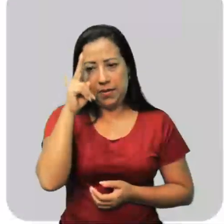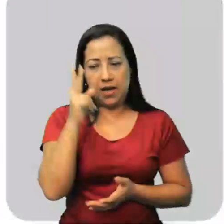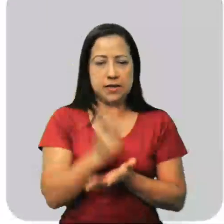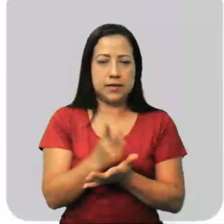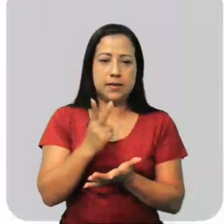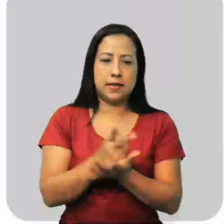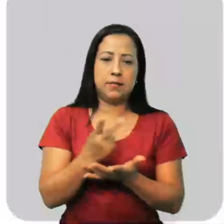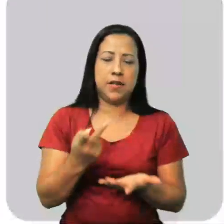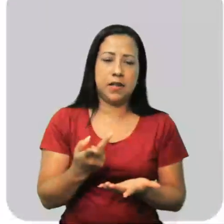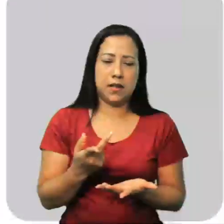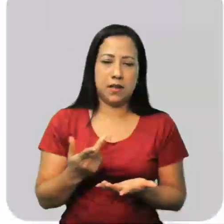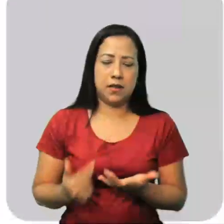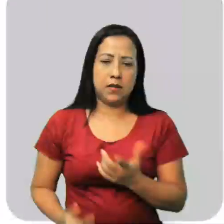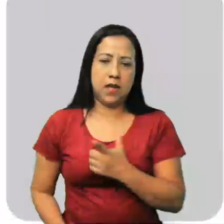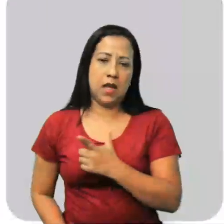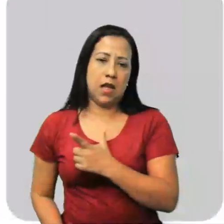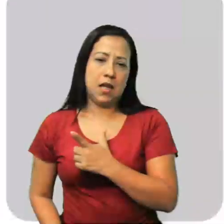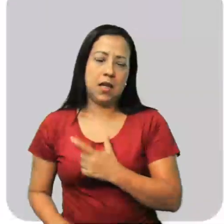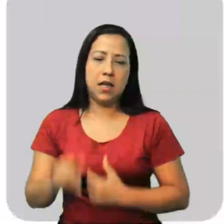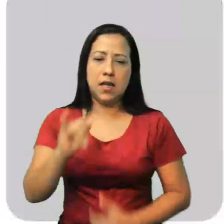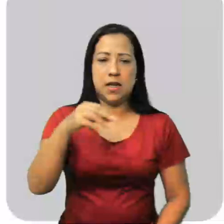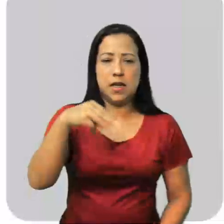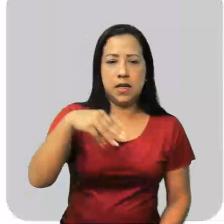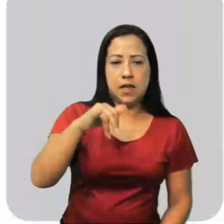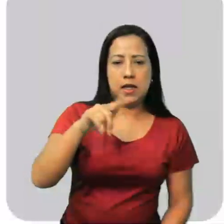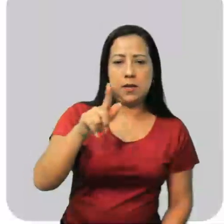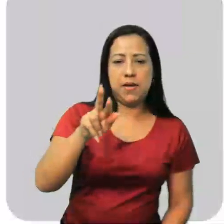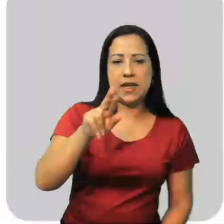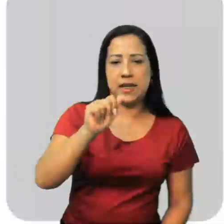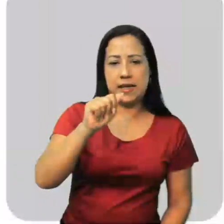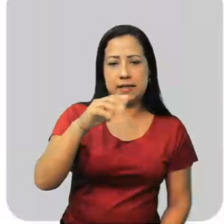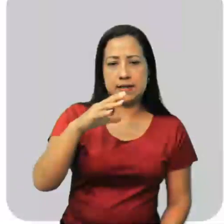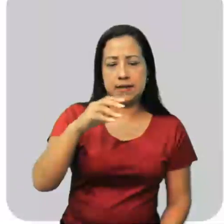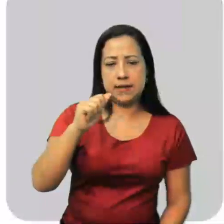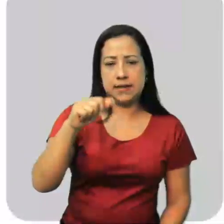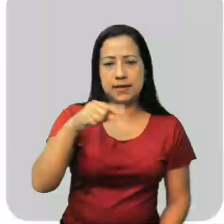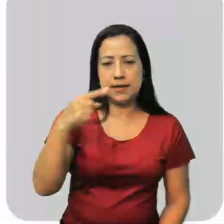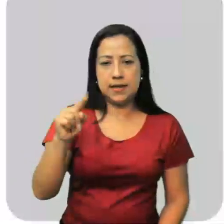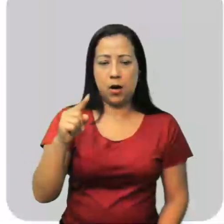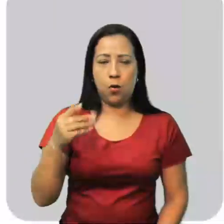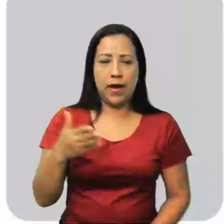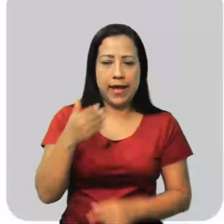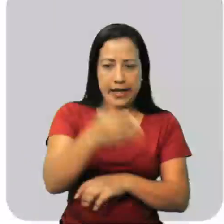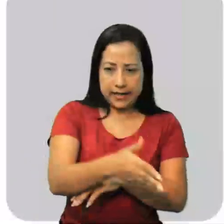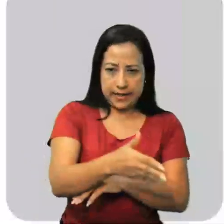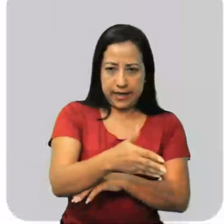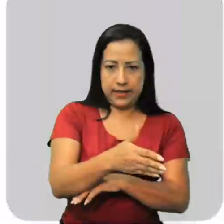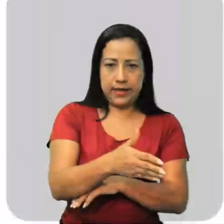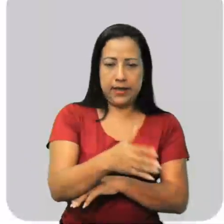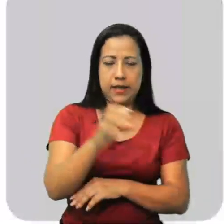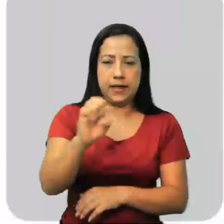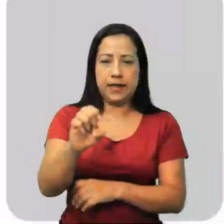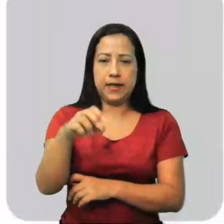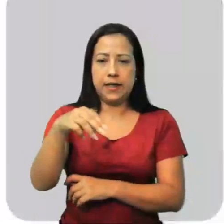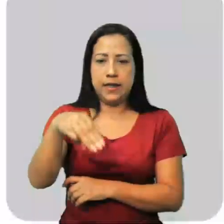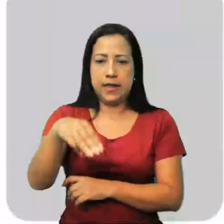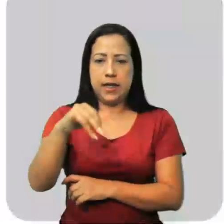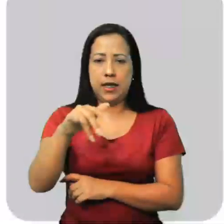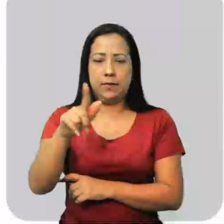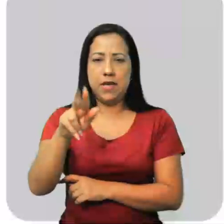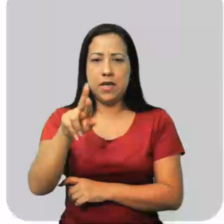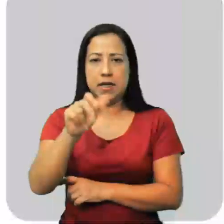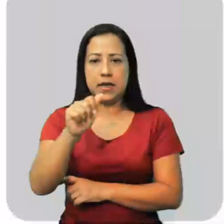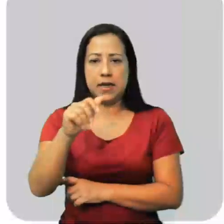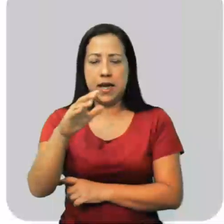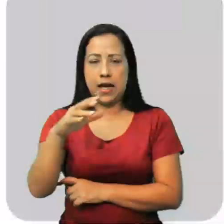entrada, imigração saída. Portanto, o que é o crescimento absoluto? É igual ao crescimento vegetativo, mais